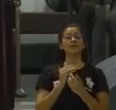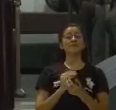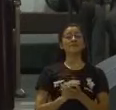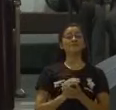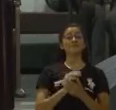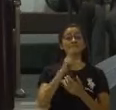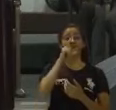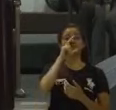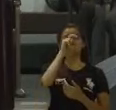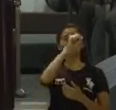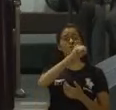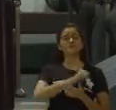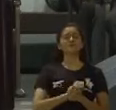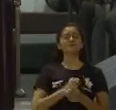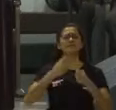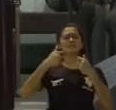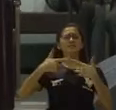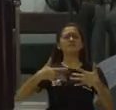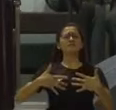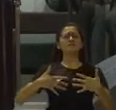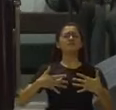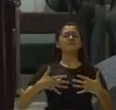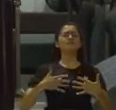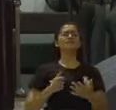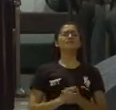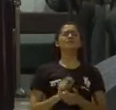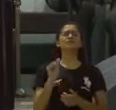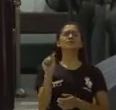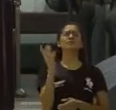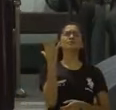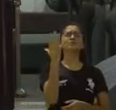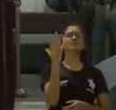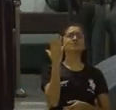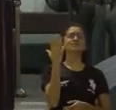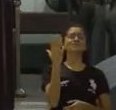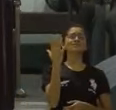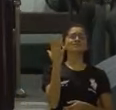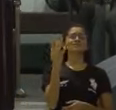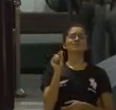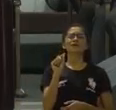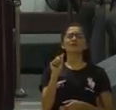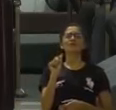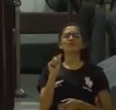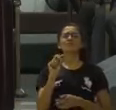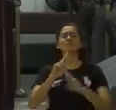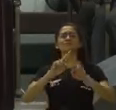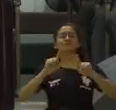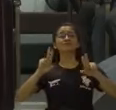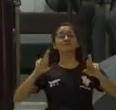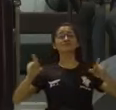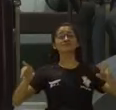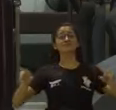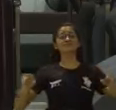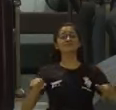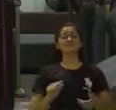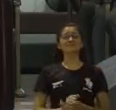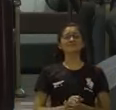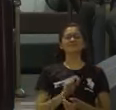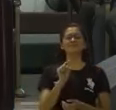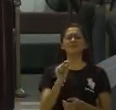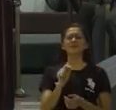dizendo, expressando a ideia de algo, algo particular, algo exclusivo,